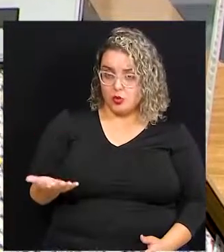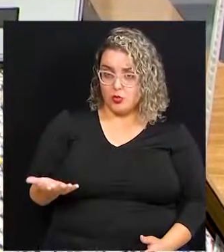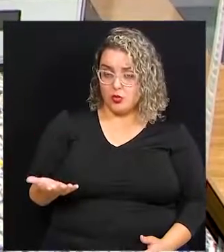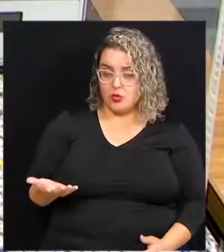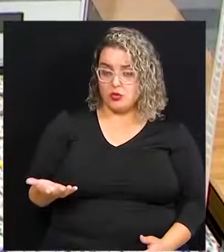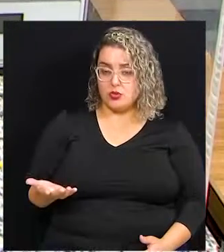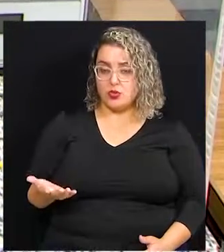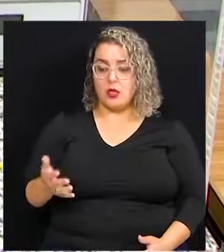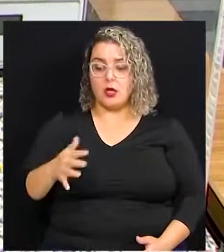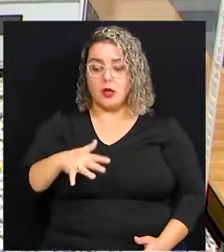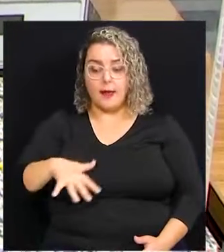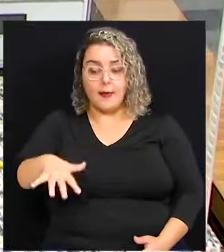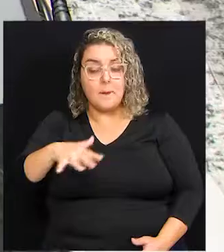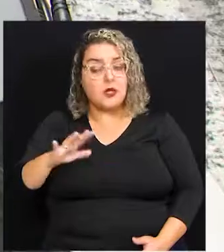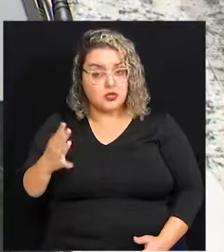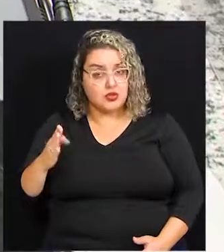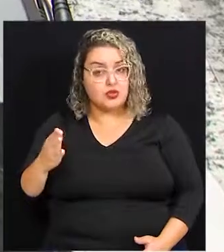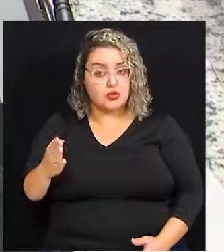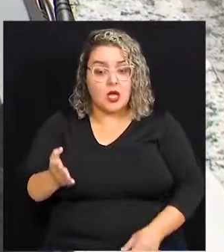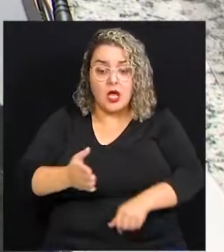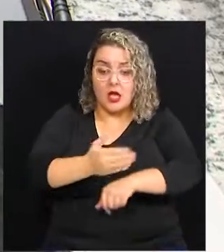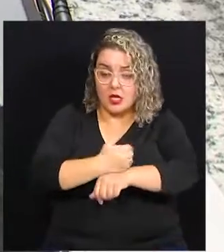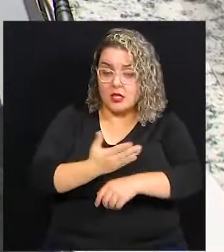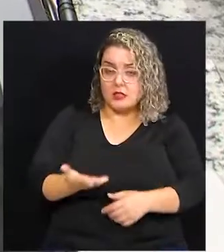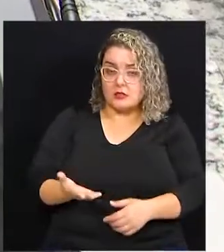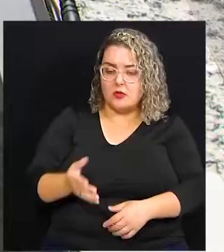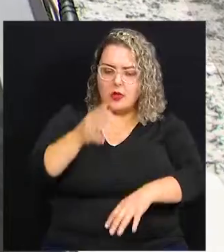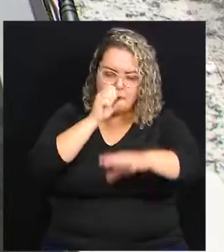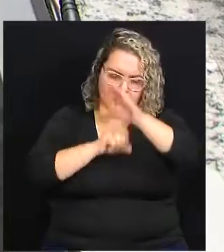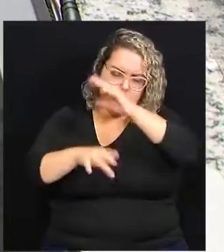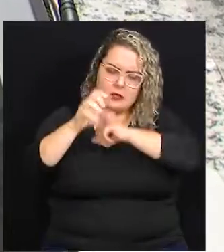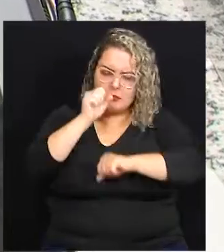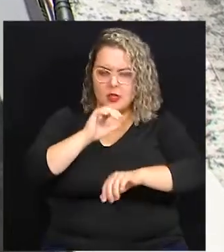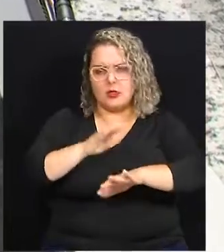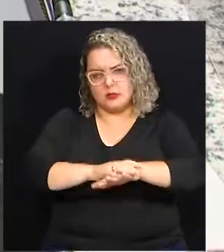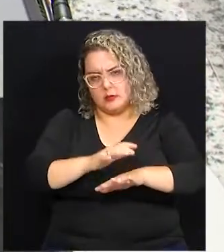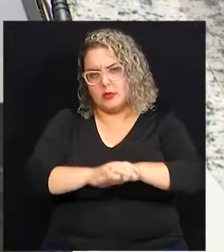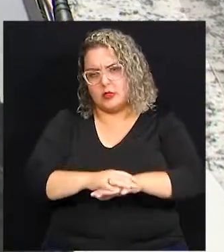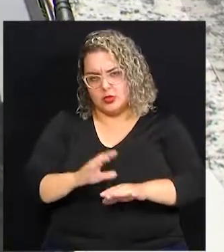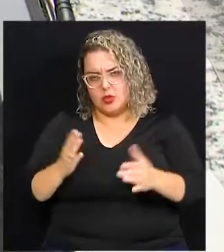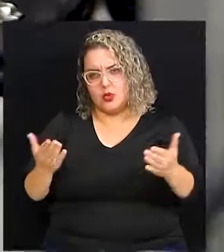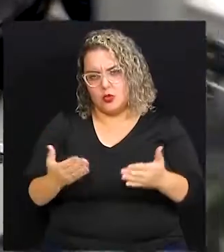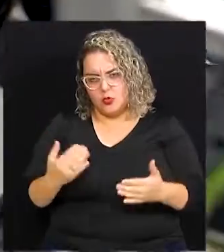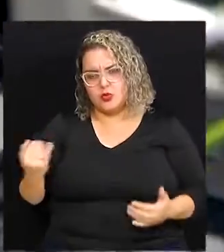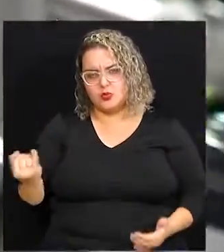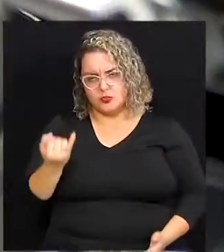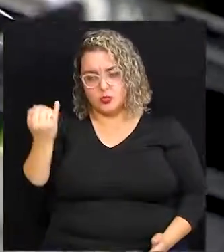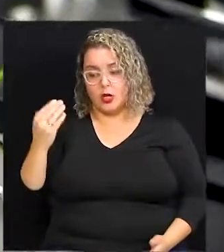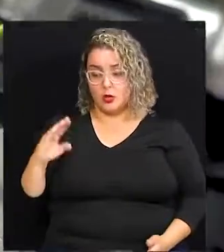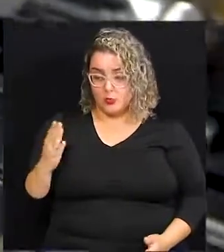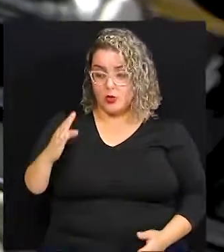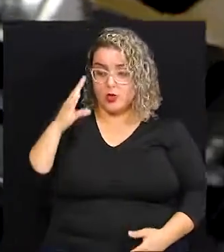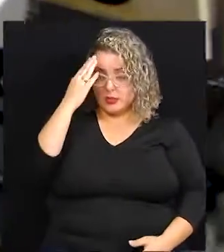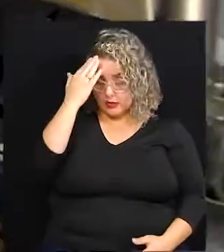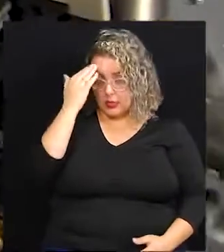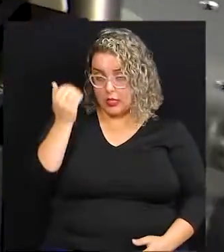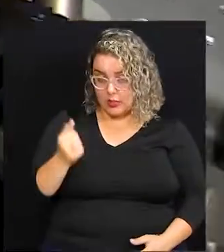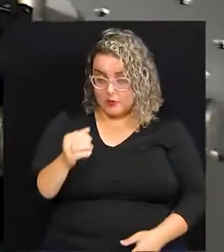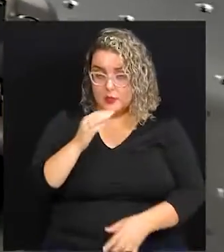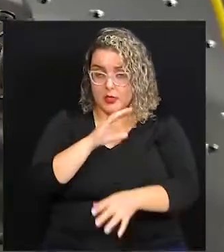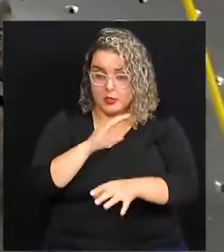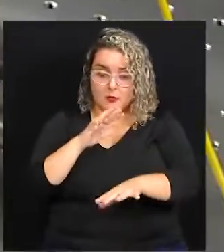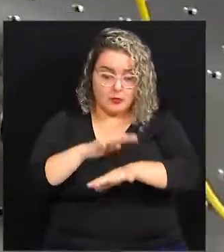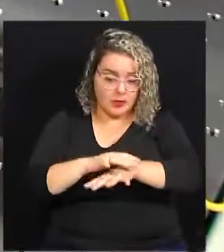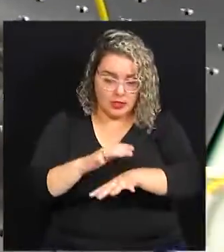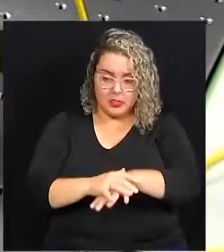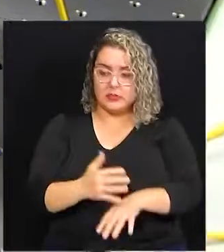né? A parte de biologia eles vão aprender muita matemática, que hoje é importante que o biólogo saiba matemática, que